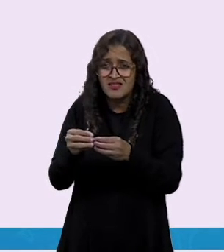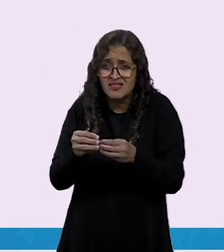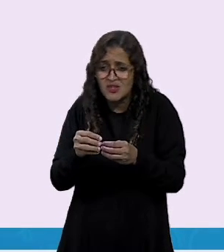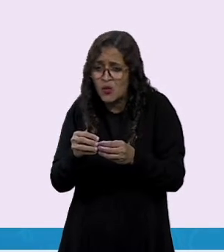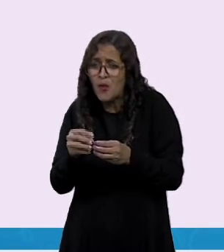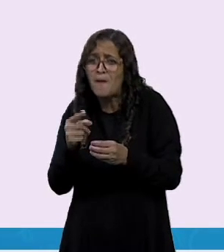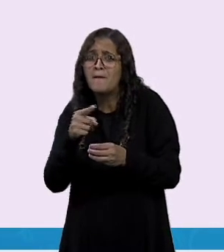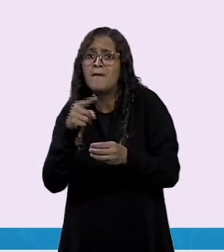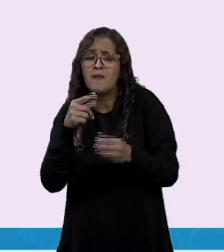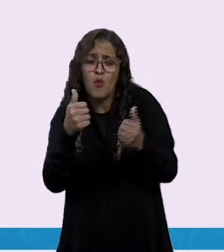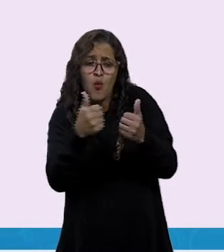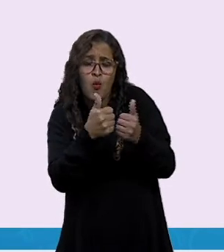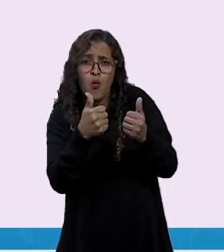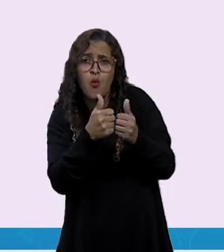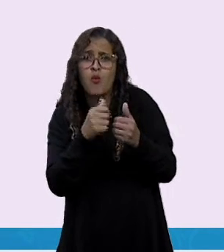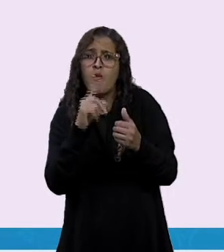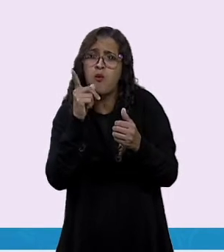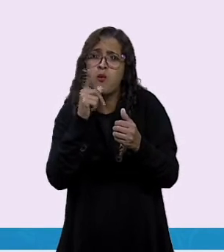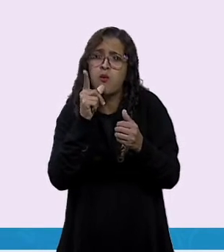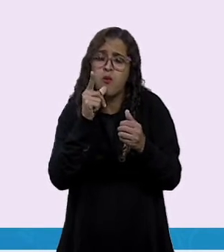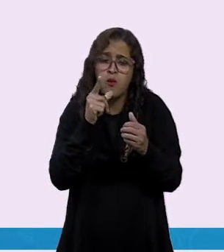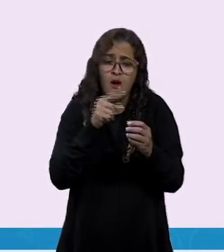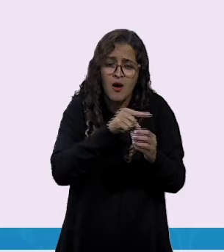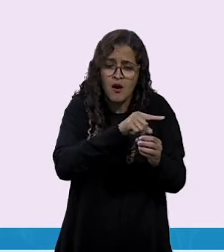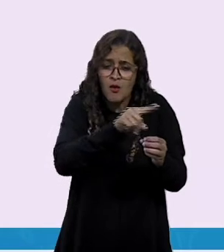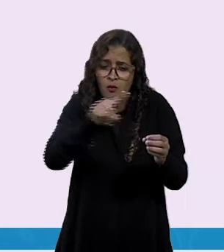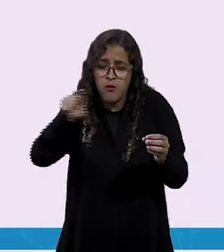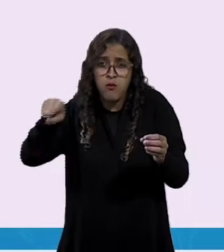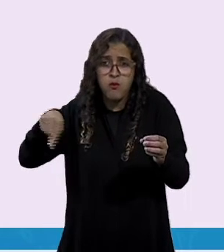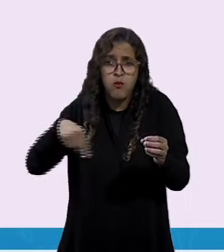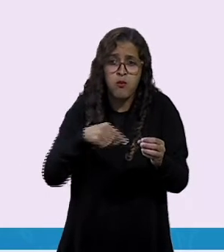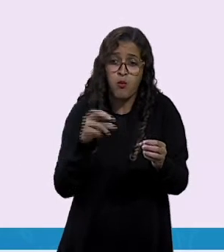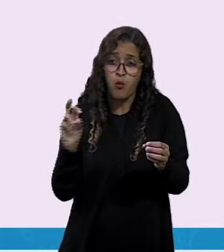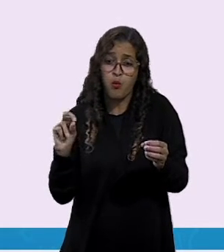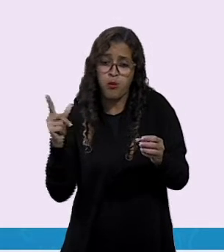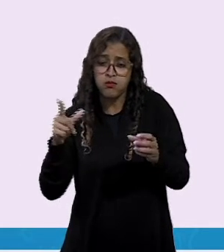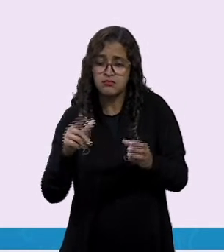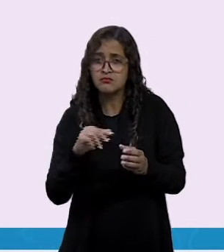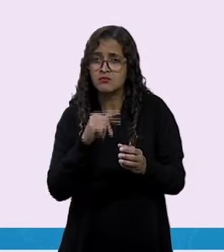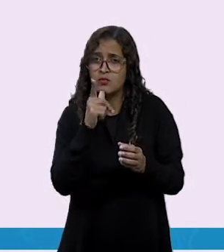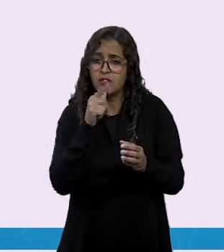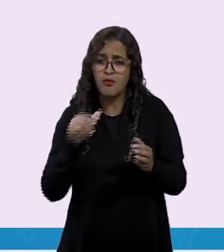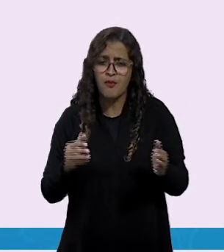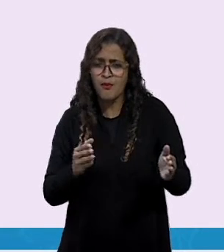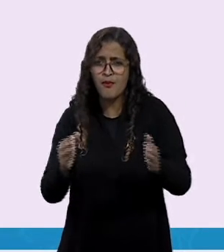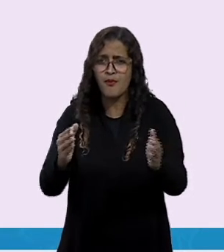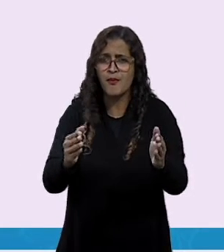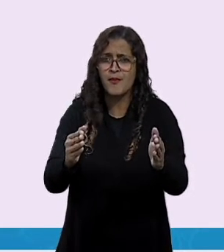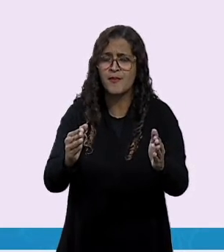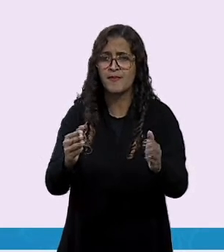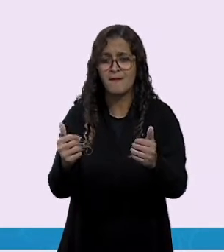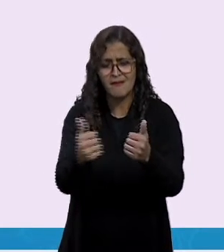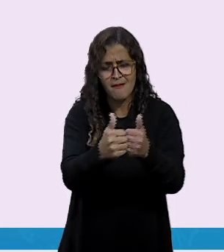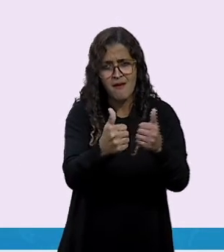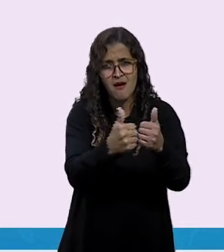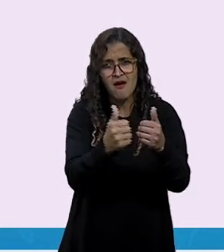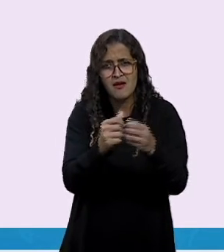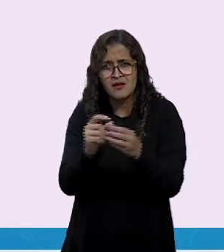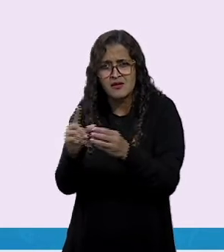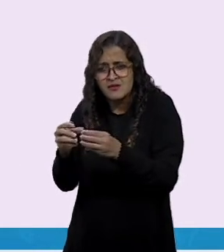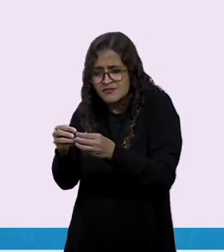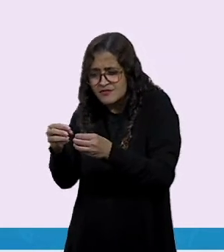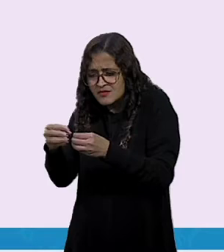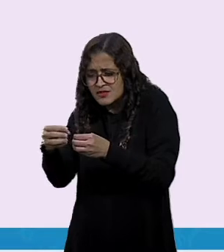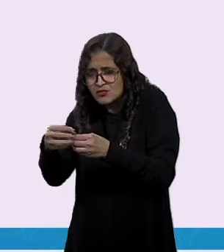beiradinha de um rio, de um lago, um lugar mais úmido. Esses ovos viram ali dentro deles larvinhas pequenininhas, que depois